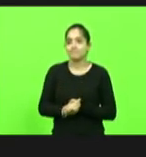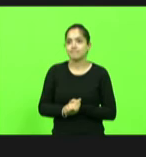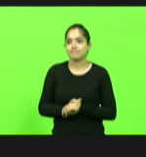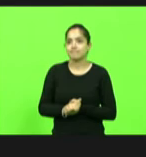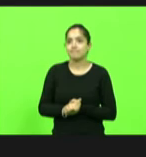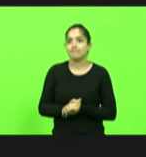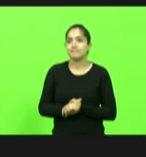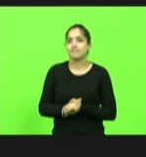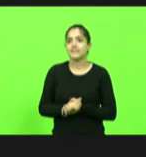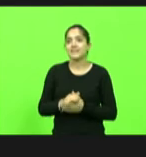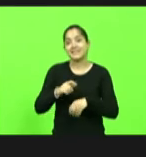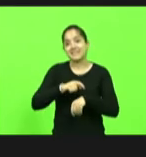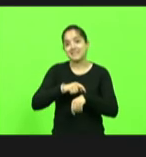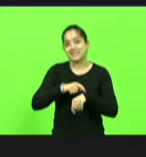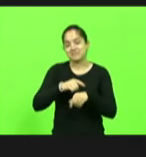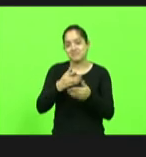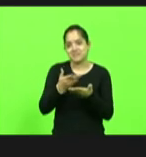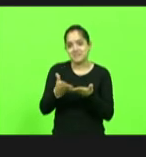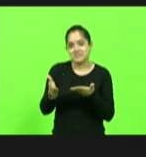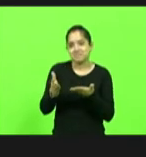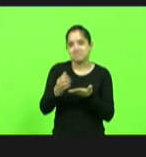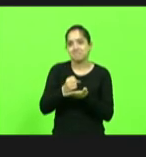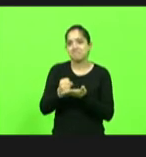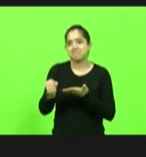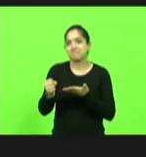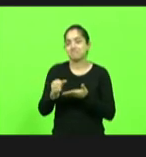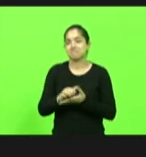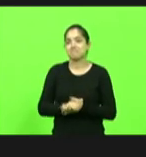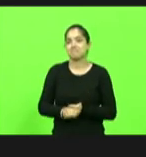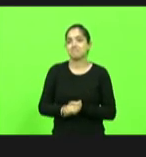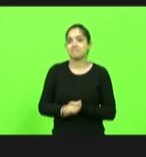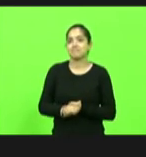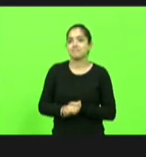que eu acho que perdi passou meu tempo, né?